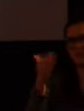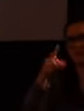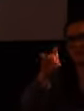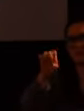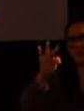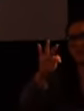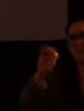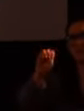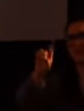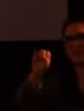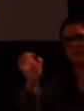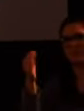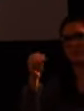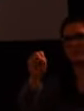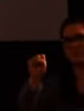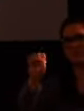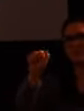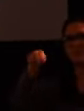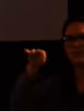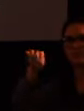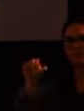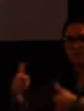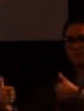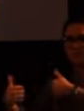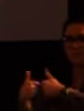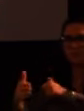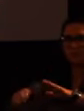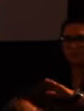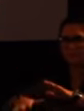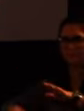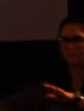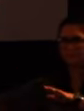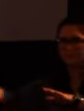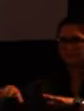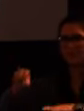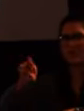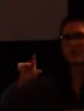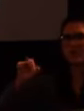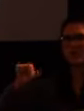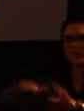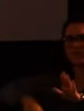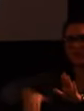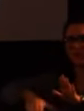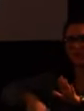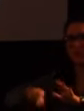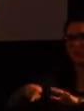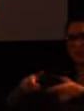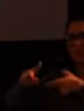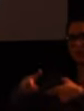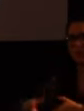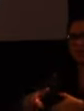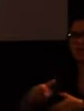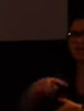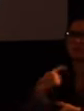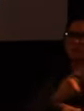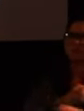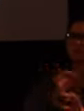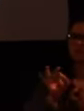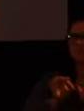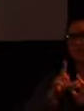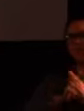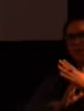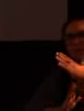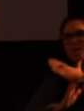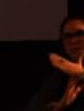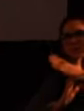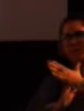faixa de terra mais próxima à área de orla, à área de praia, é que nós criamos uma restrição à